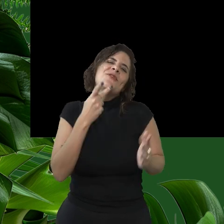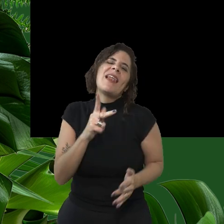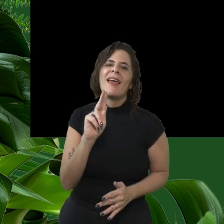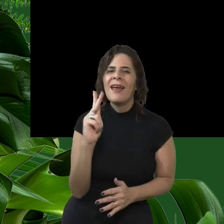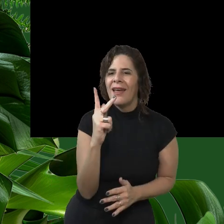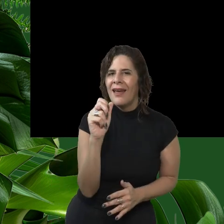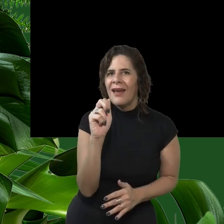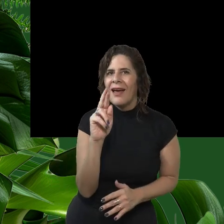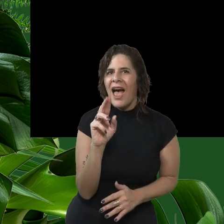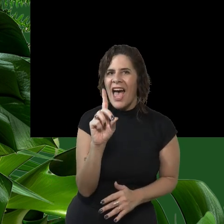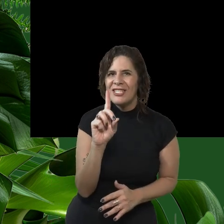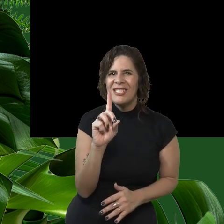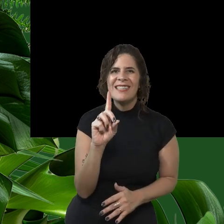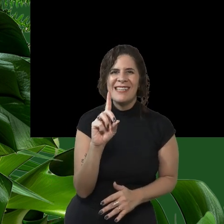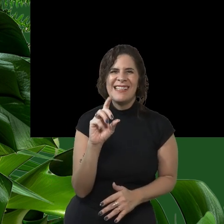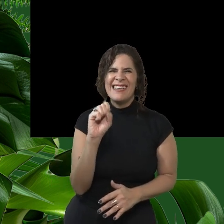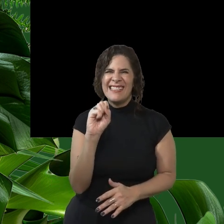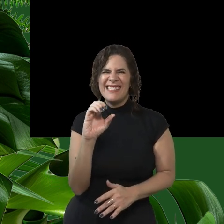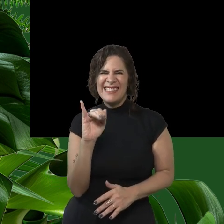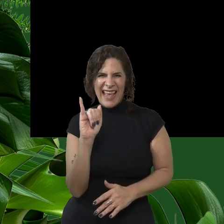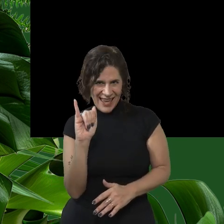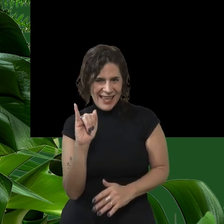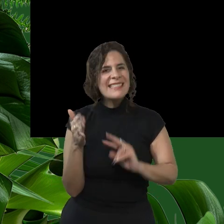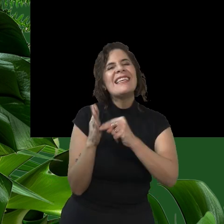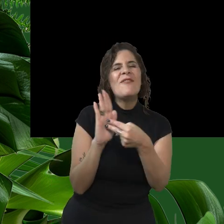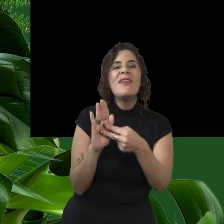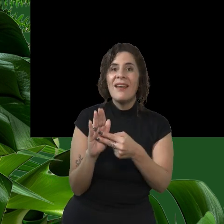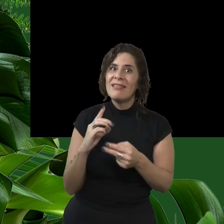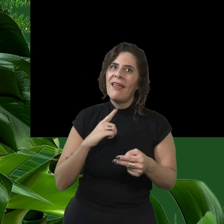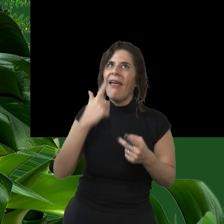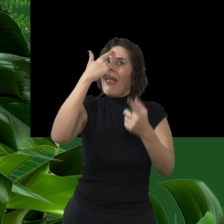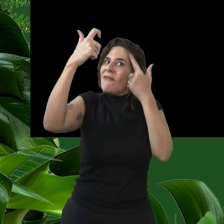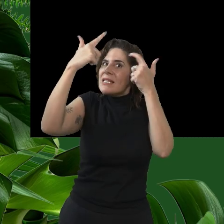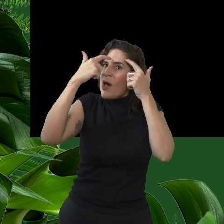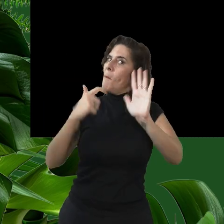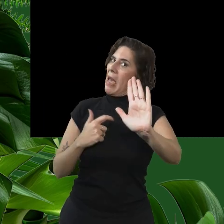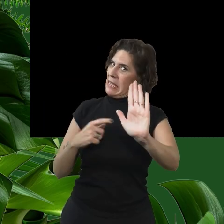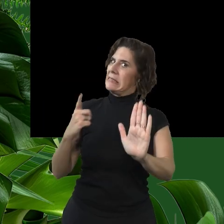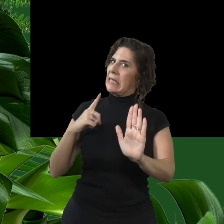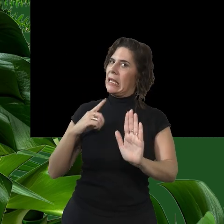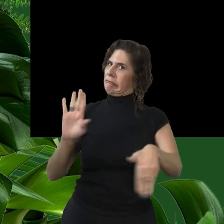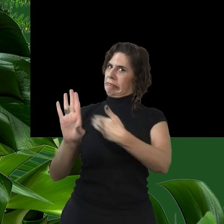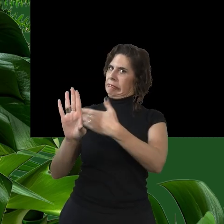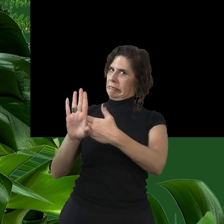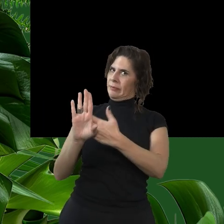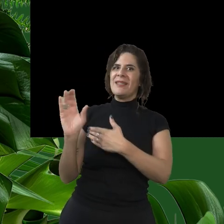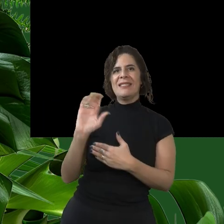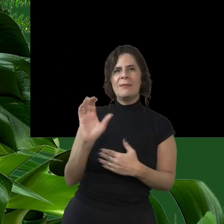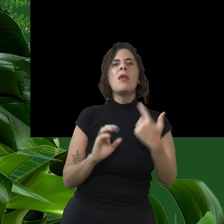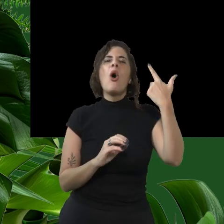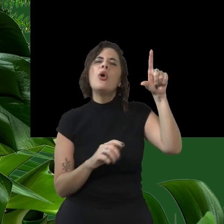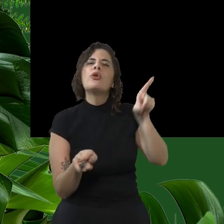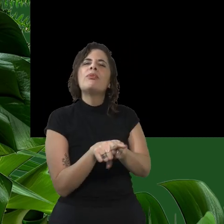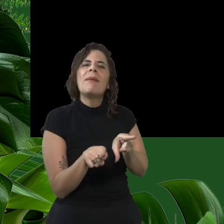Que é uma ficção científica com uma base muito forte da ciência, né? E a gente tem também um cli-fi, que é o climate fiction, né? Que é